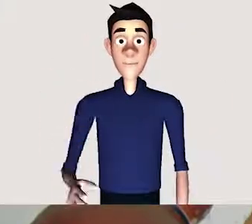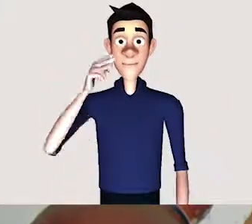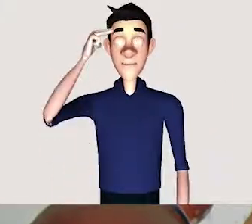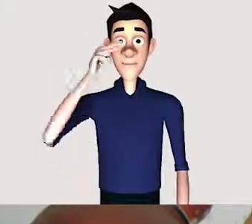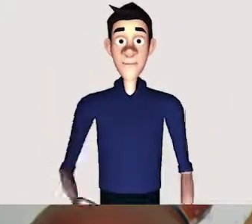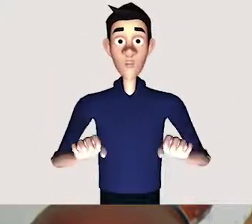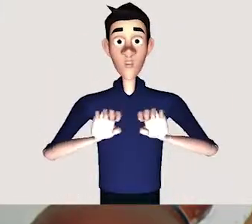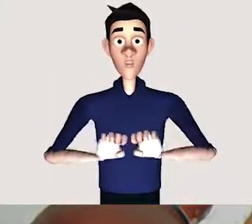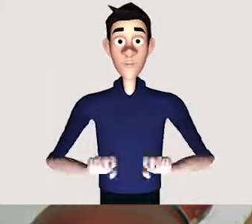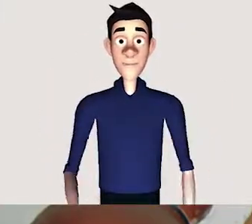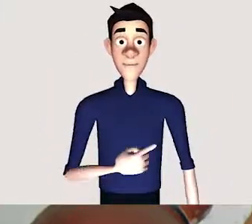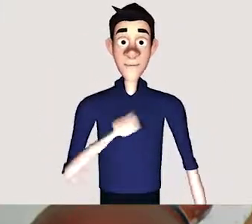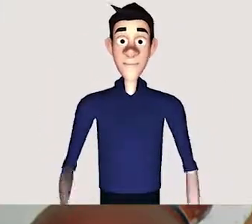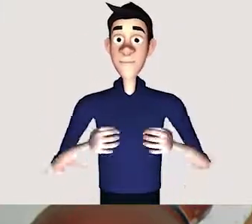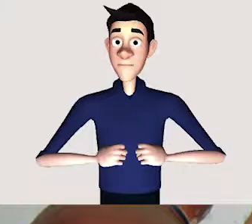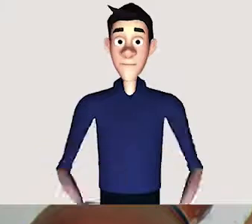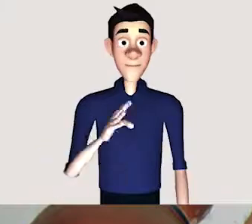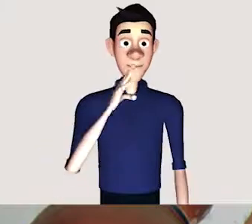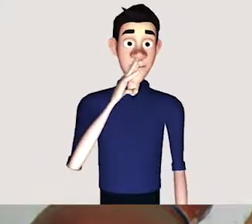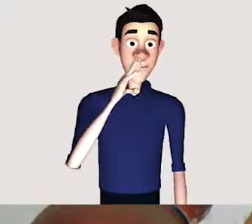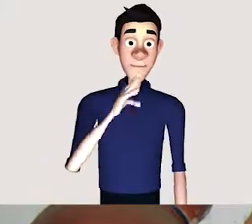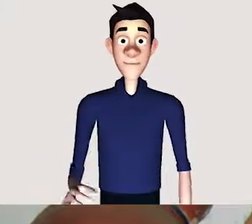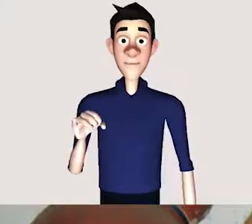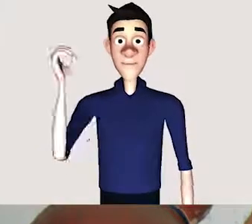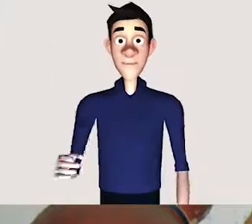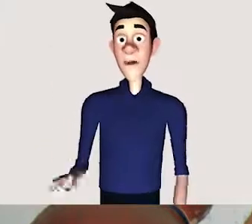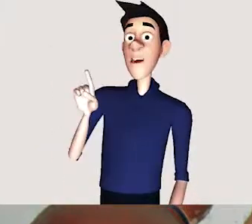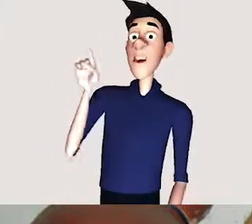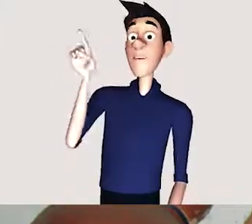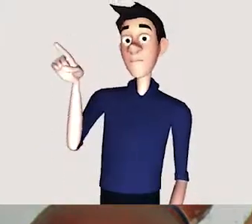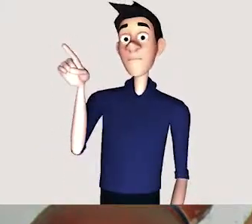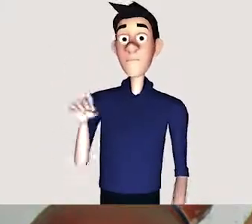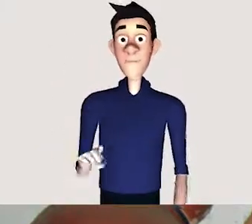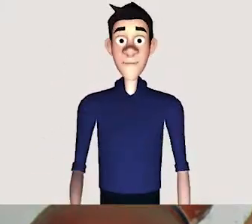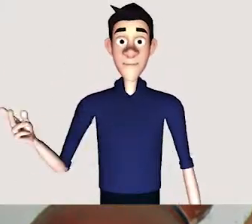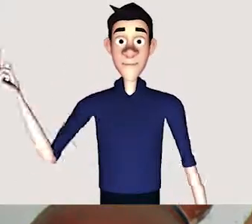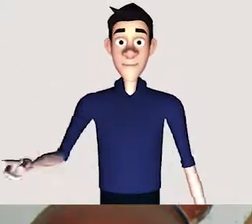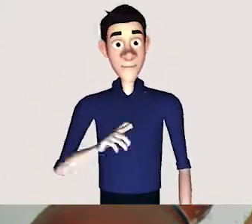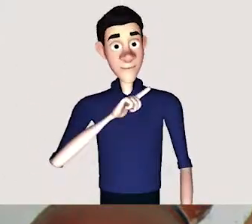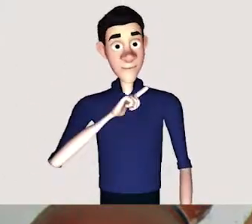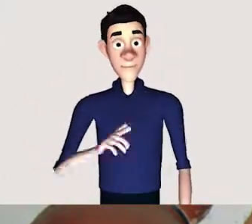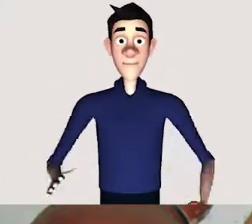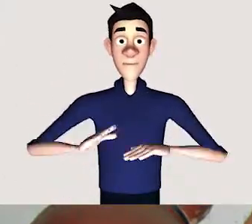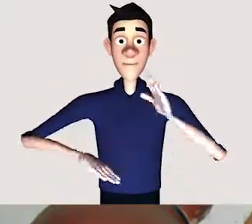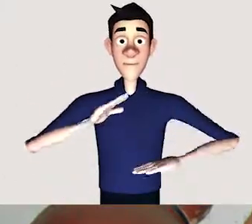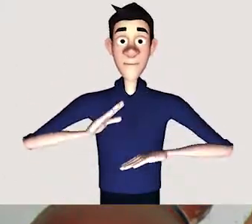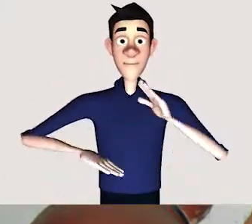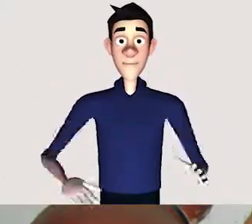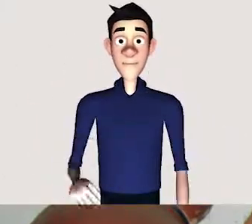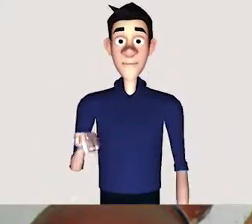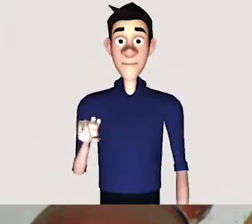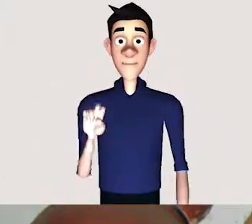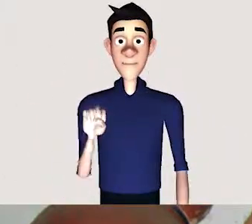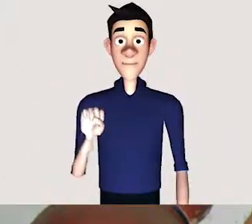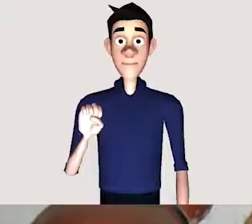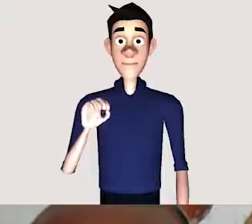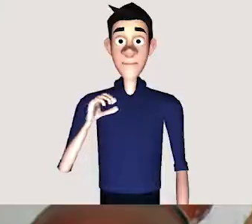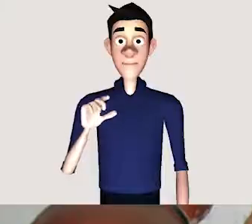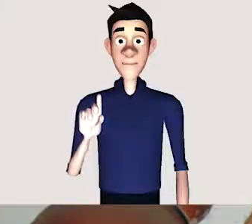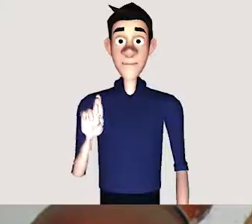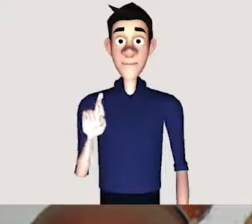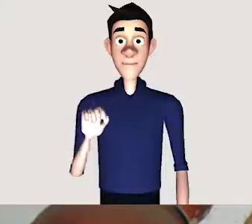singular. Eles contam a sua própria história. Mas isso não é diferente quando nós olhamos para determinados pontos de